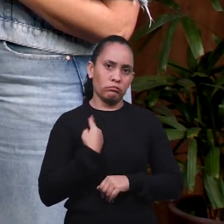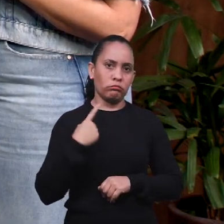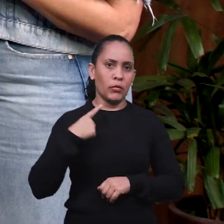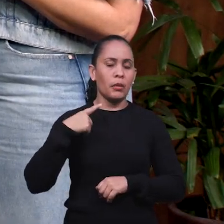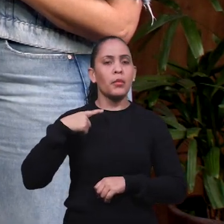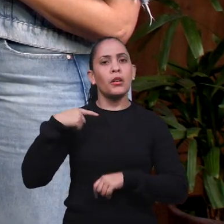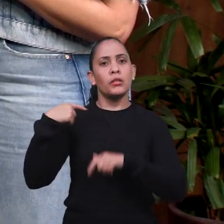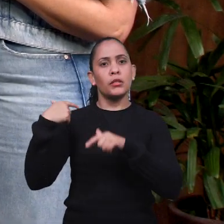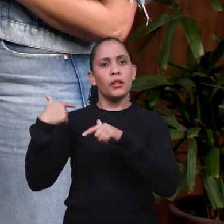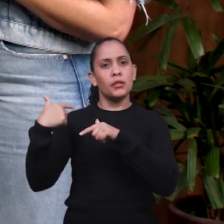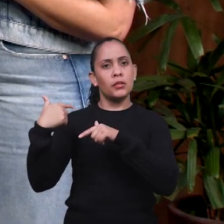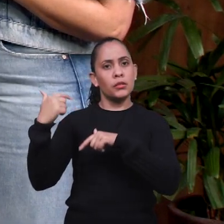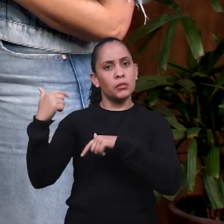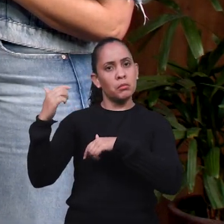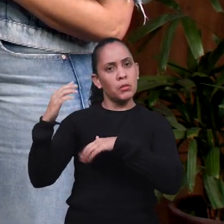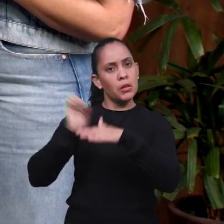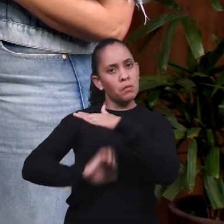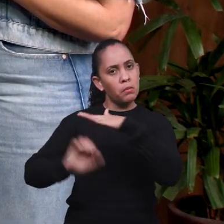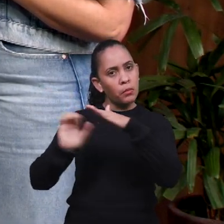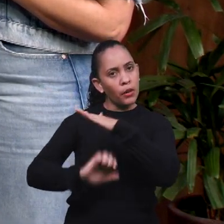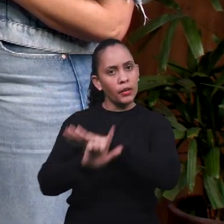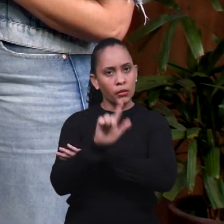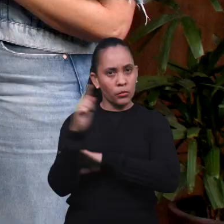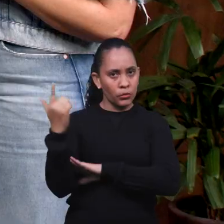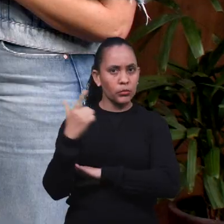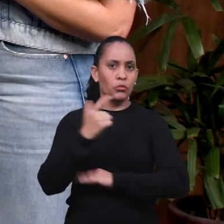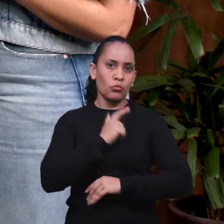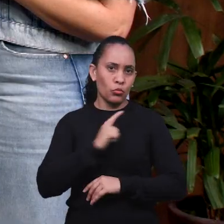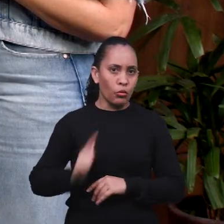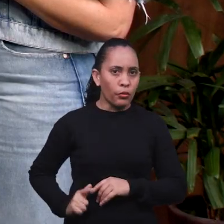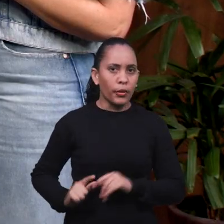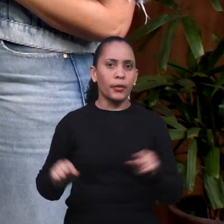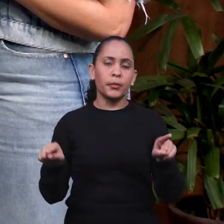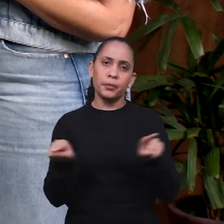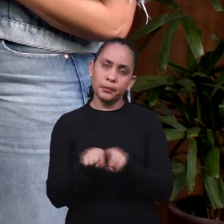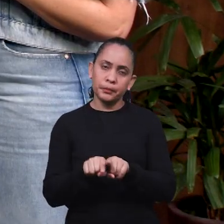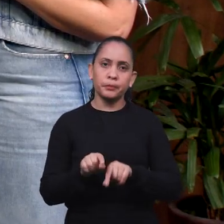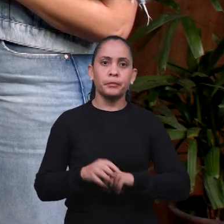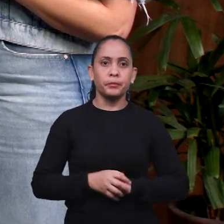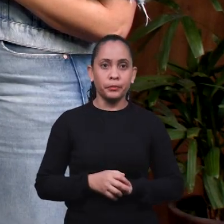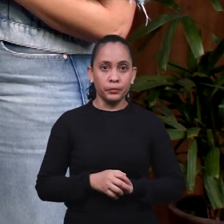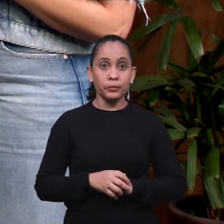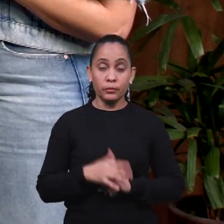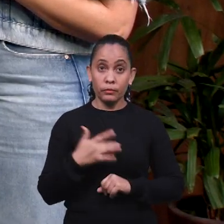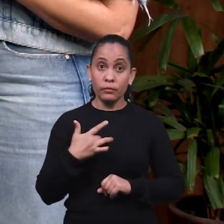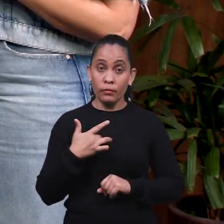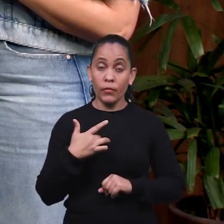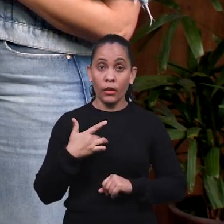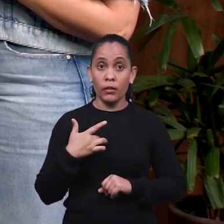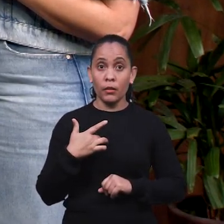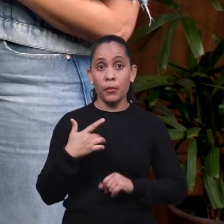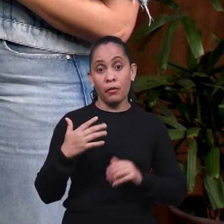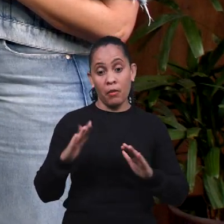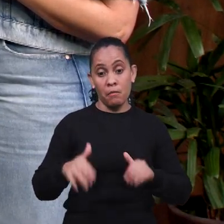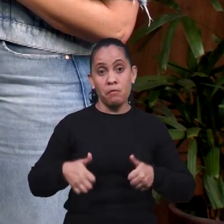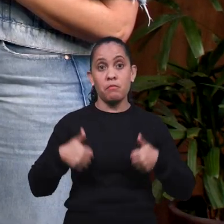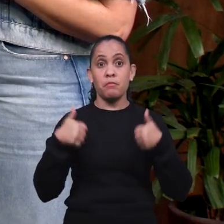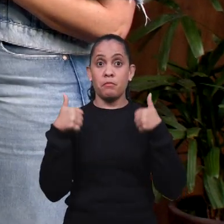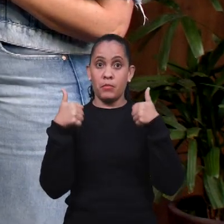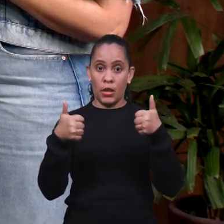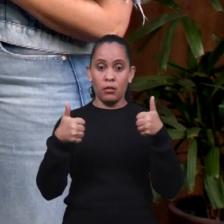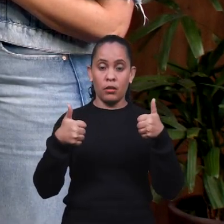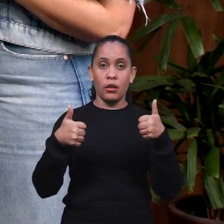Então a gente consegue pagar normalmente um preço acima do mercado para o produtor. Isso acaba balizando o próprio mercado para cima